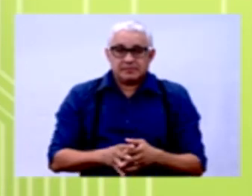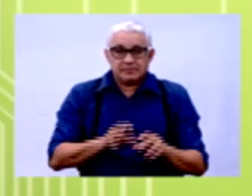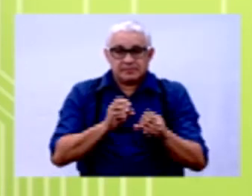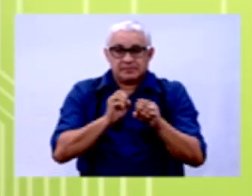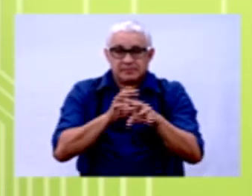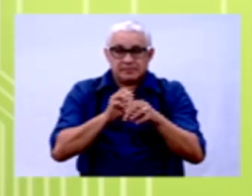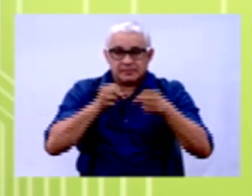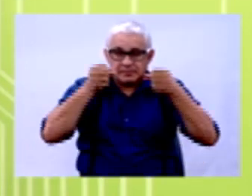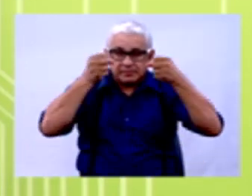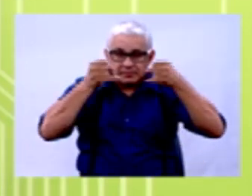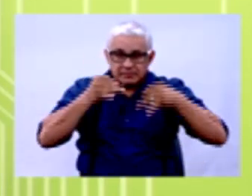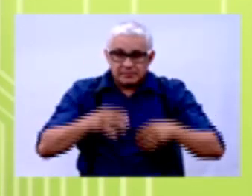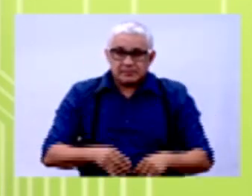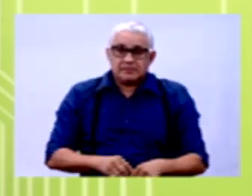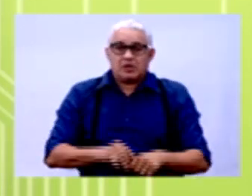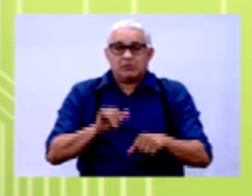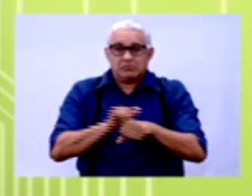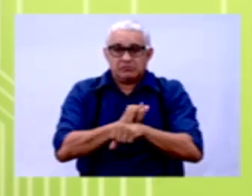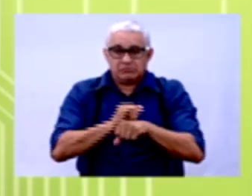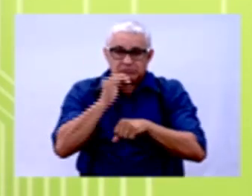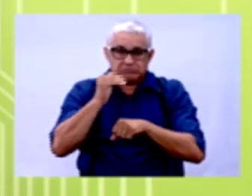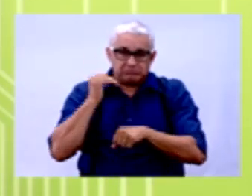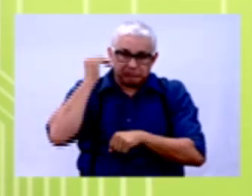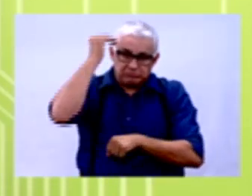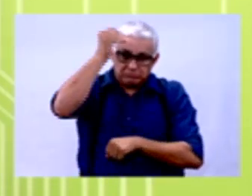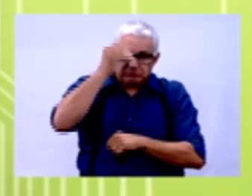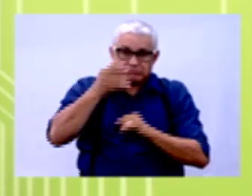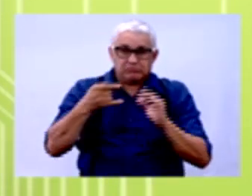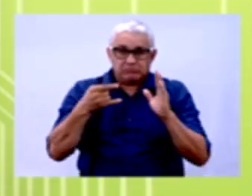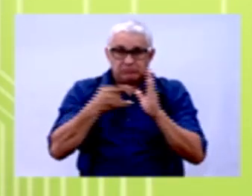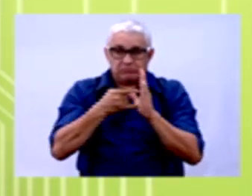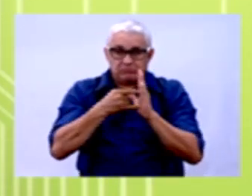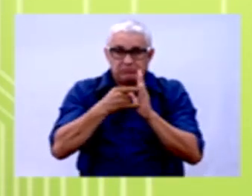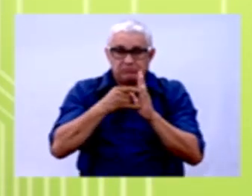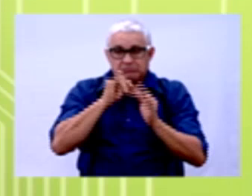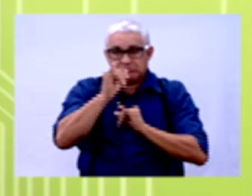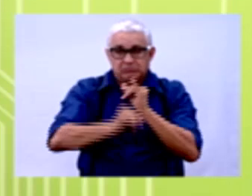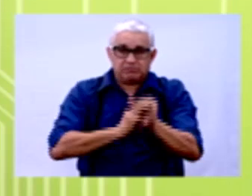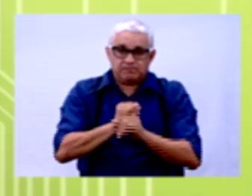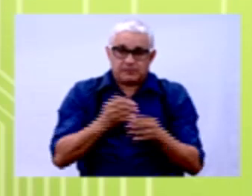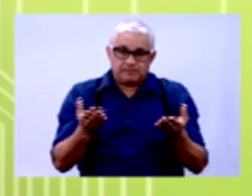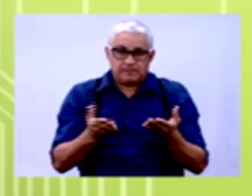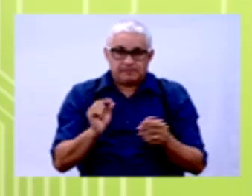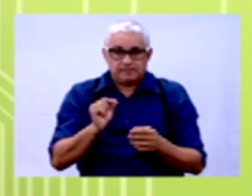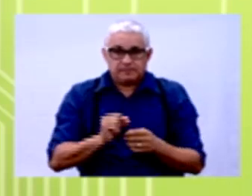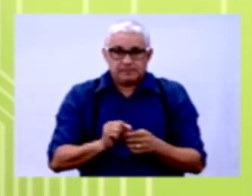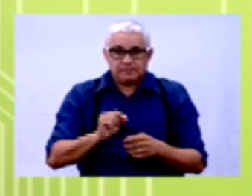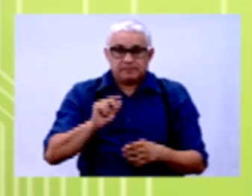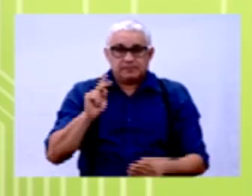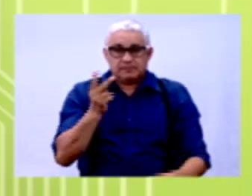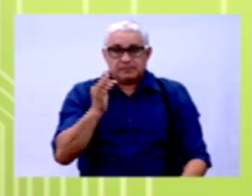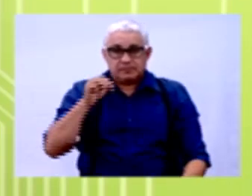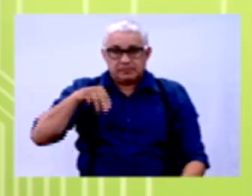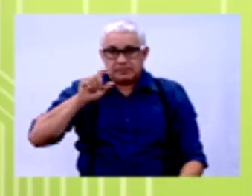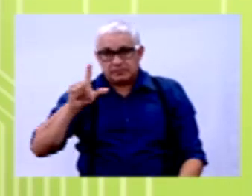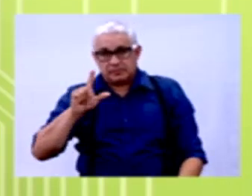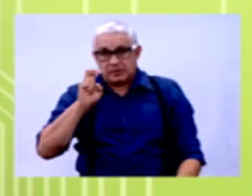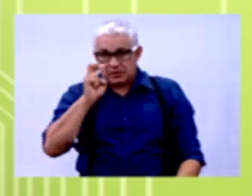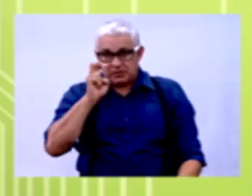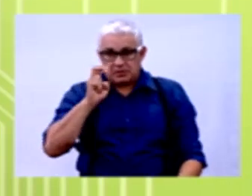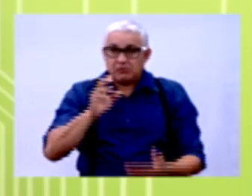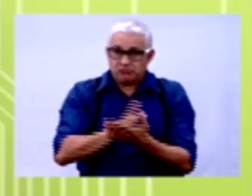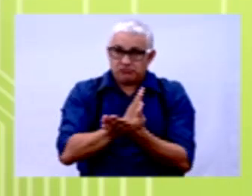sobre técnicas avançadas de programação web, agora um pouco sobre HTML5. Hoje vamos trabalhar